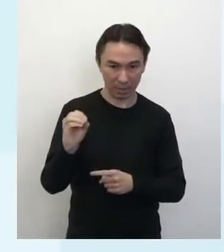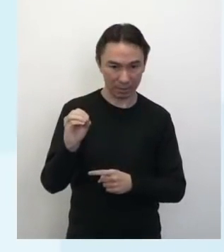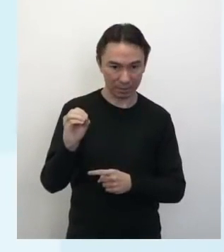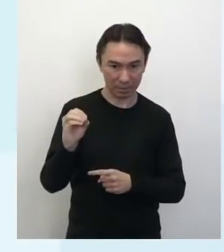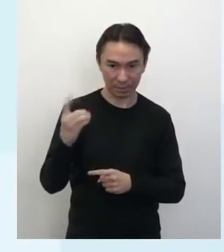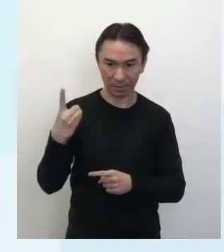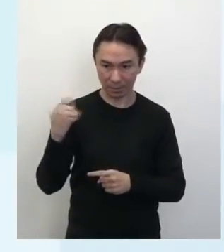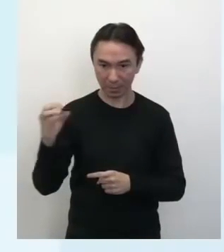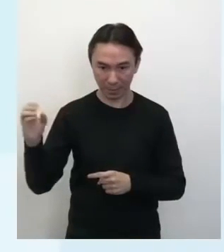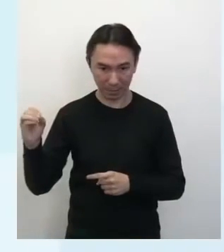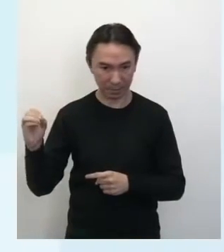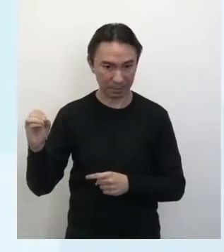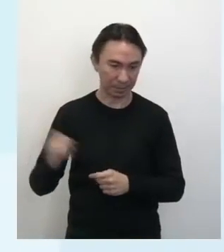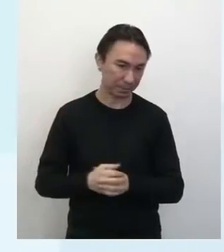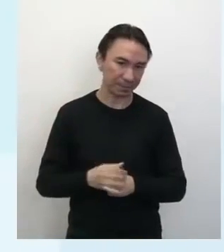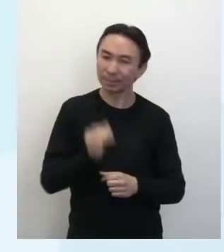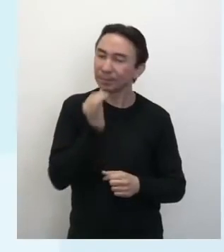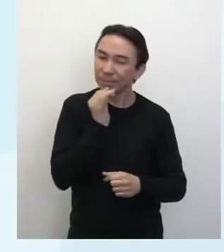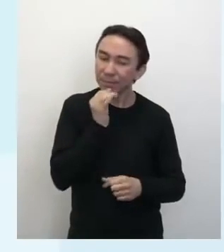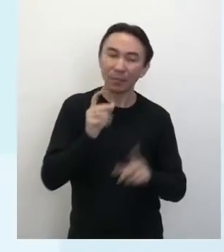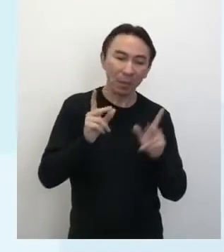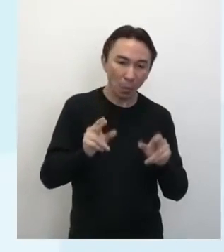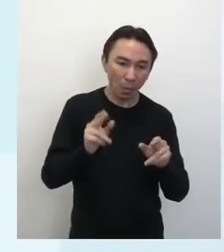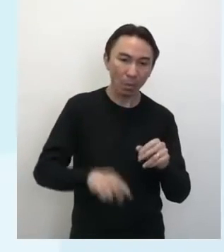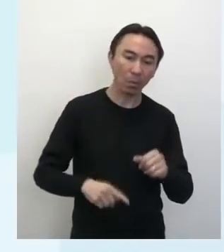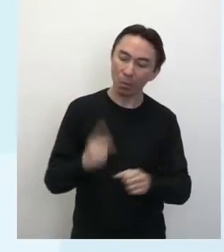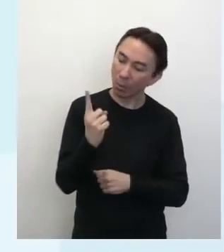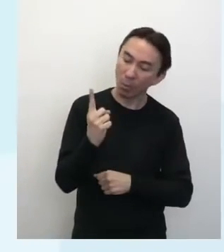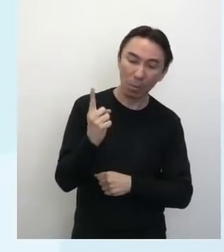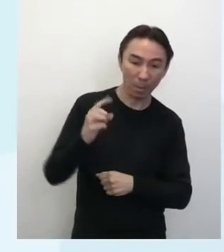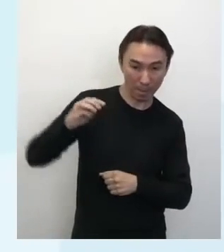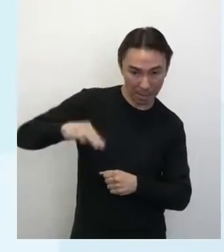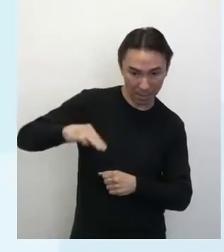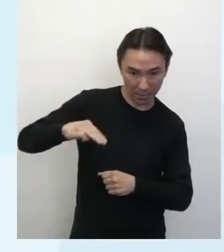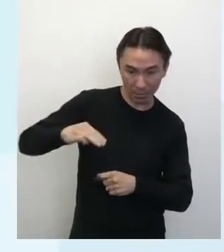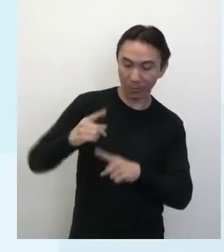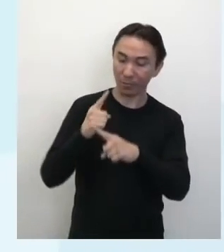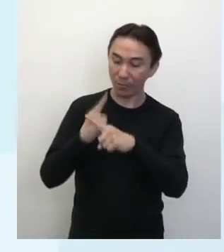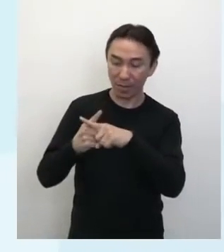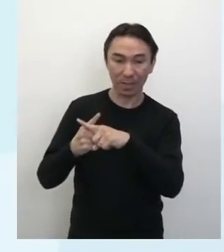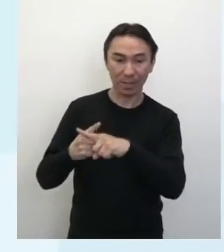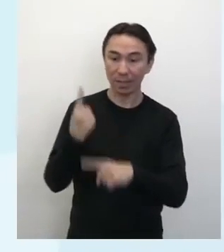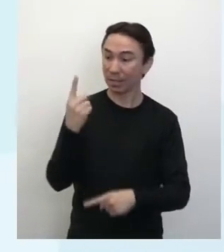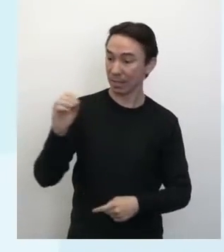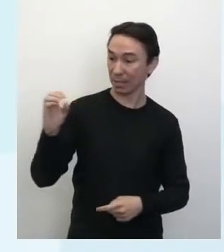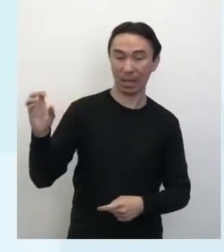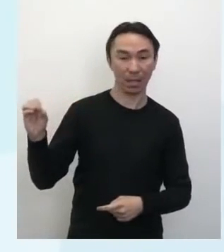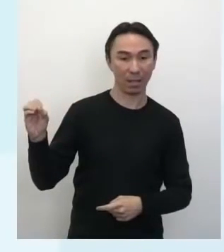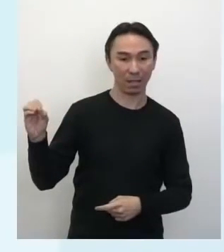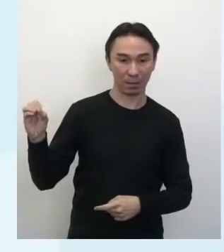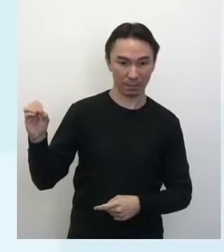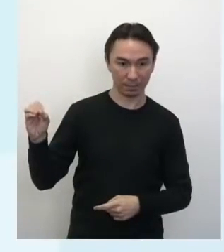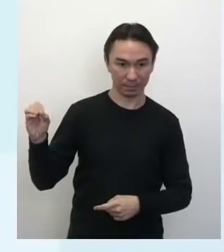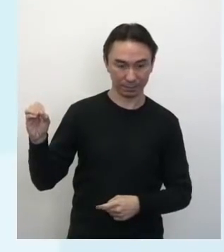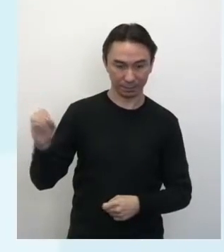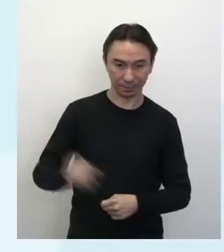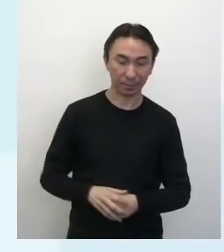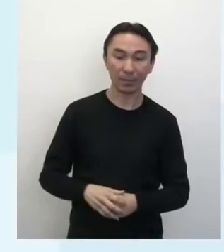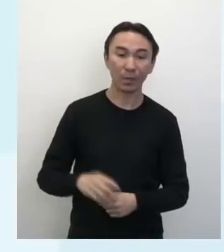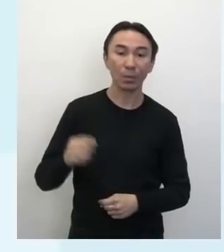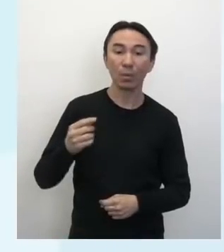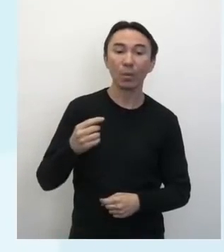100 metros quadrados, né? Ou seja, 100 quadrados de 1 metro por 1 metro. Muito bem. E, por fim, nós temos